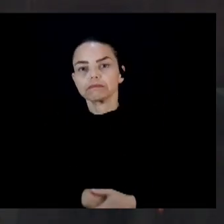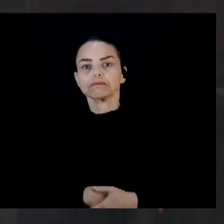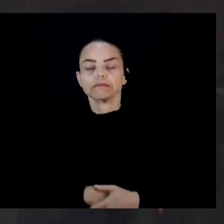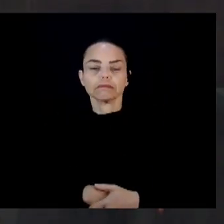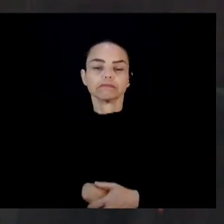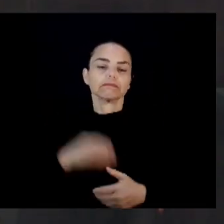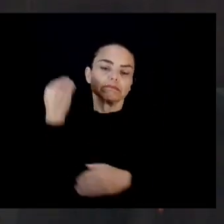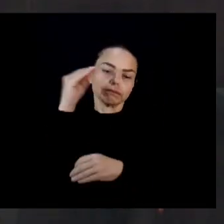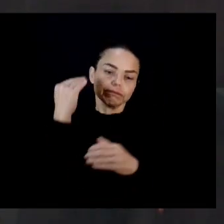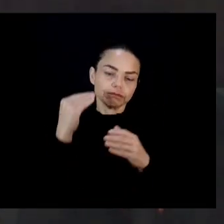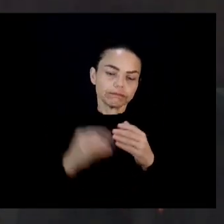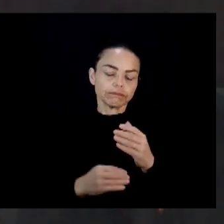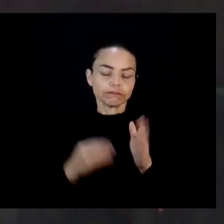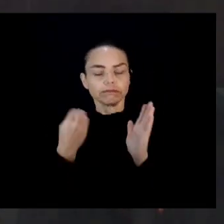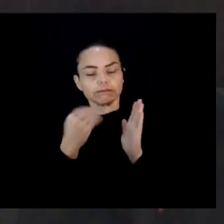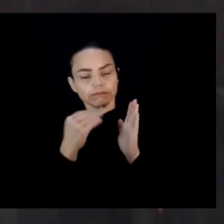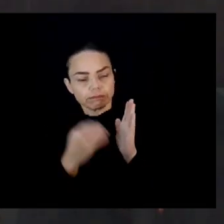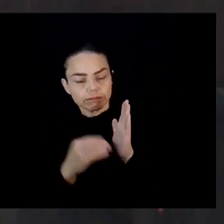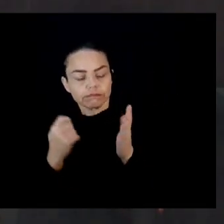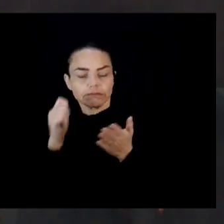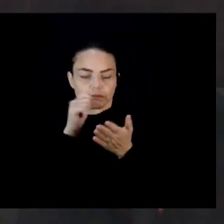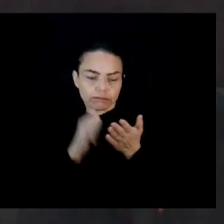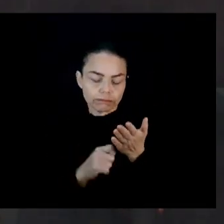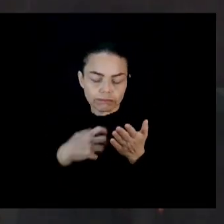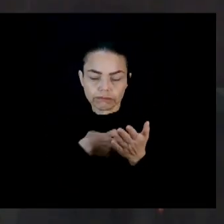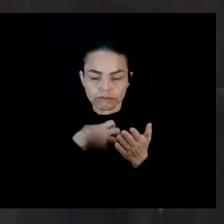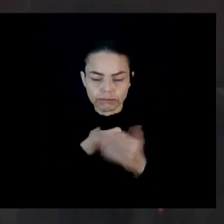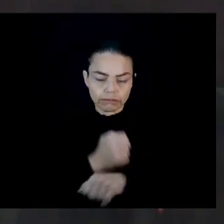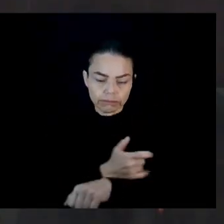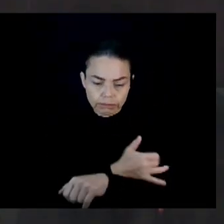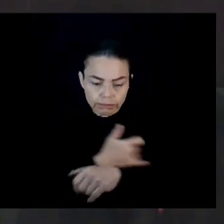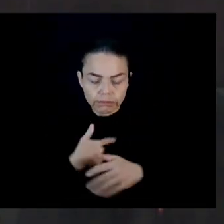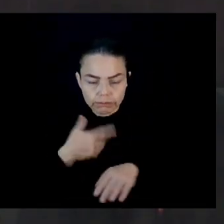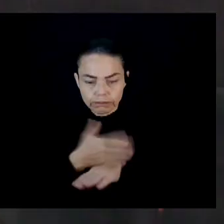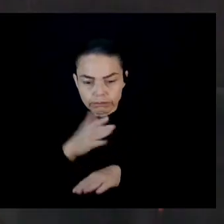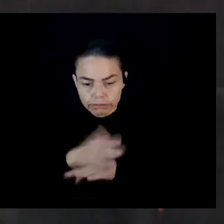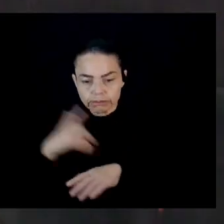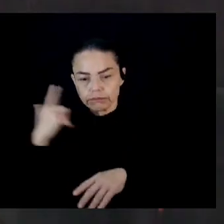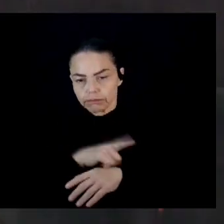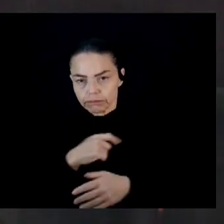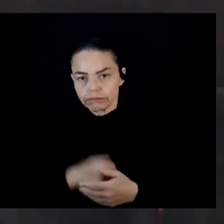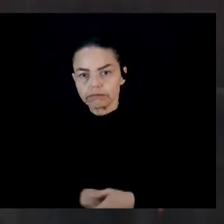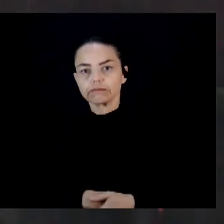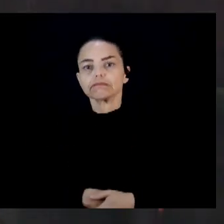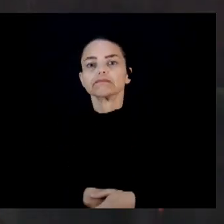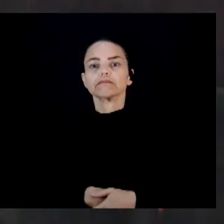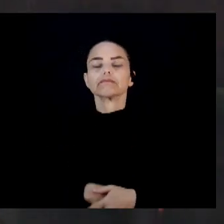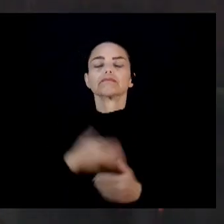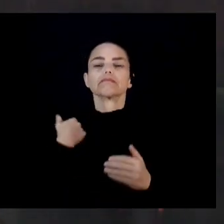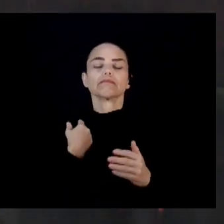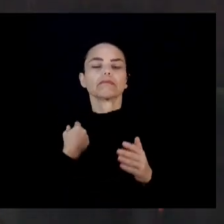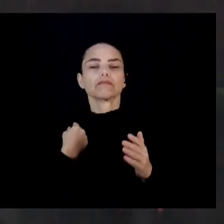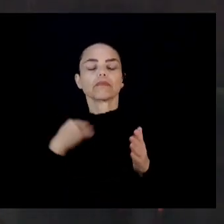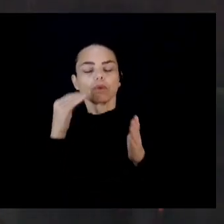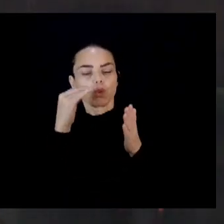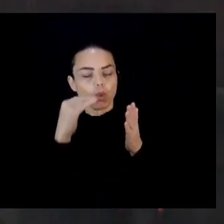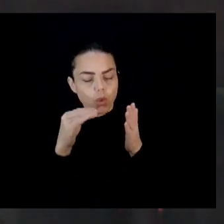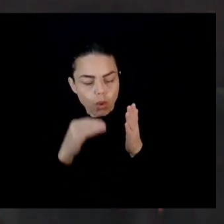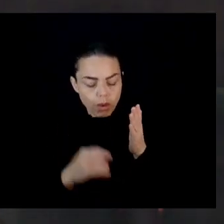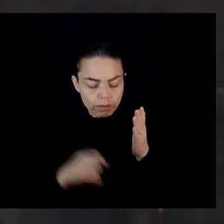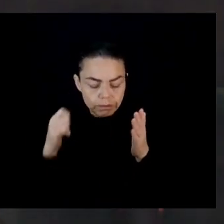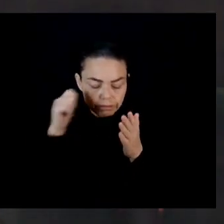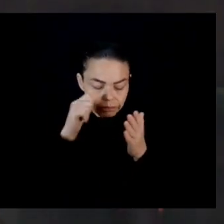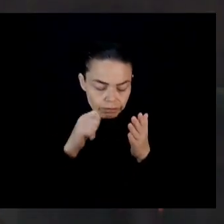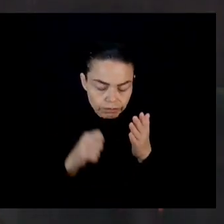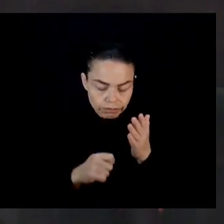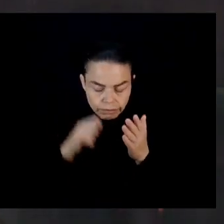suas emoções junto com o seu treino, junto com o que você está conseguindo, junto com, assim, a progressão ali. E aí, assim, no final da